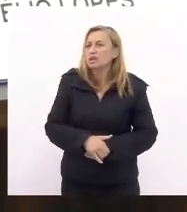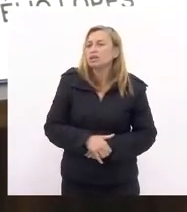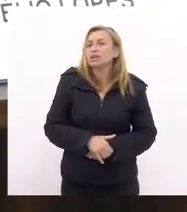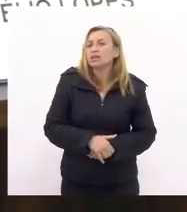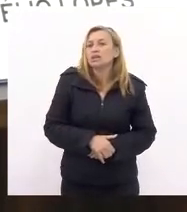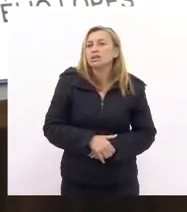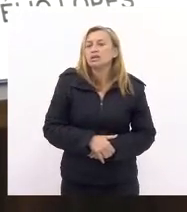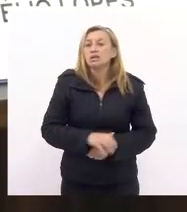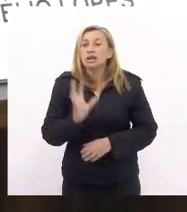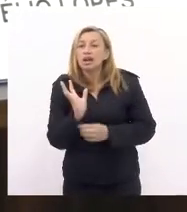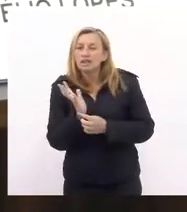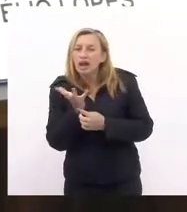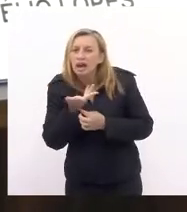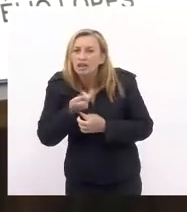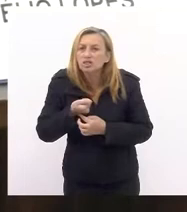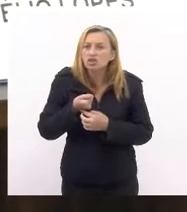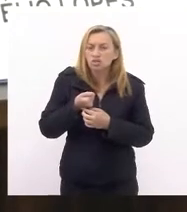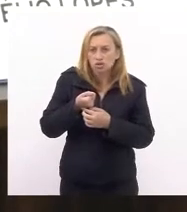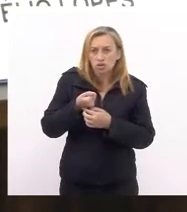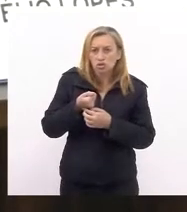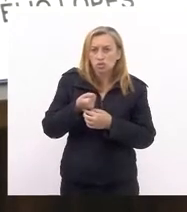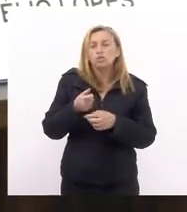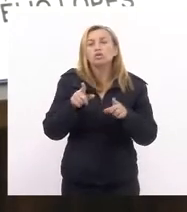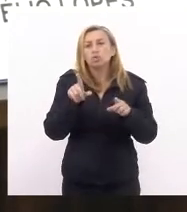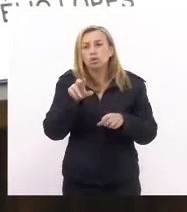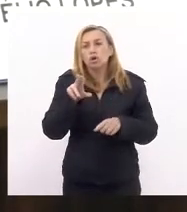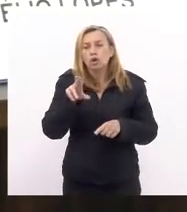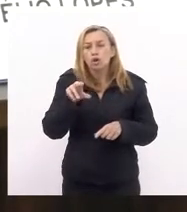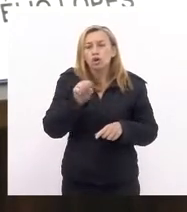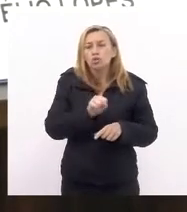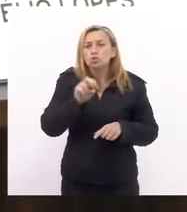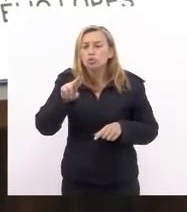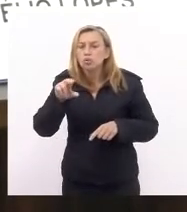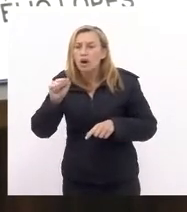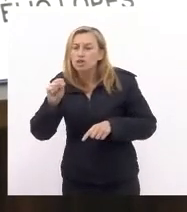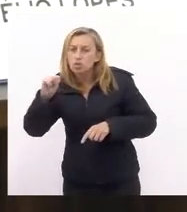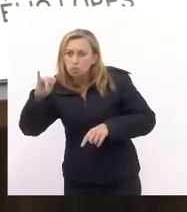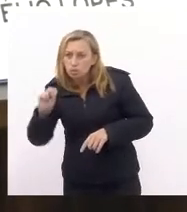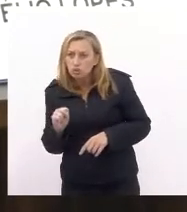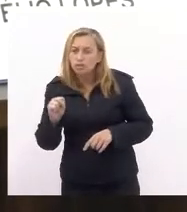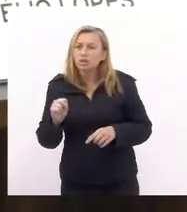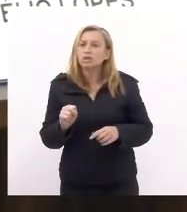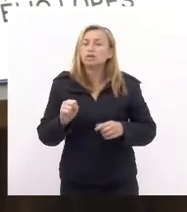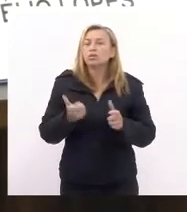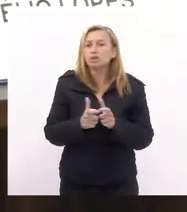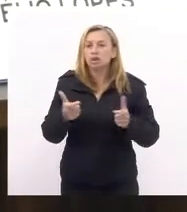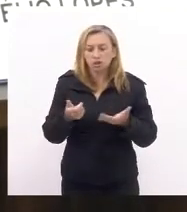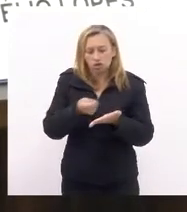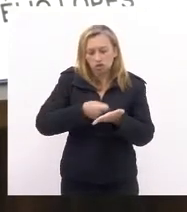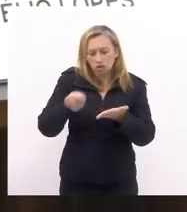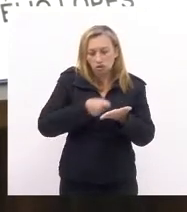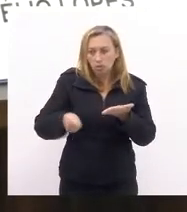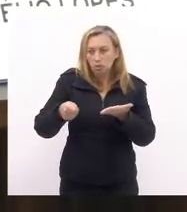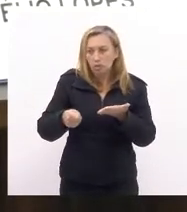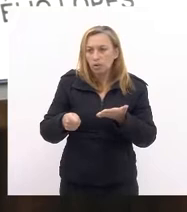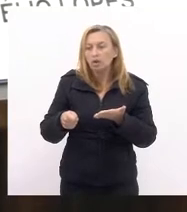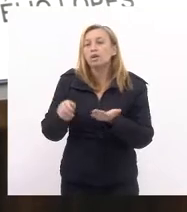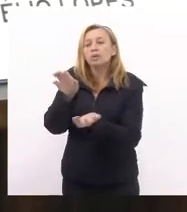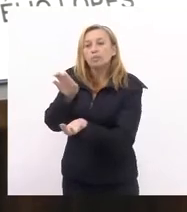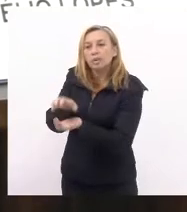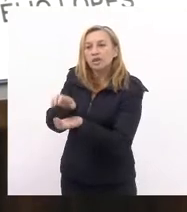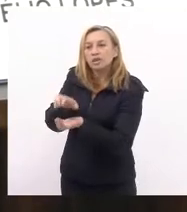no meio artístico, né? Até o Suassuna, um grande escritor pernambucano, ganhou também, não é